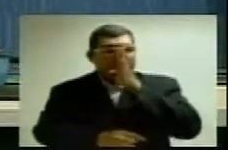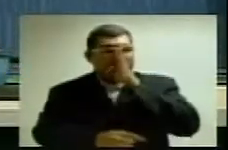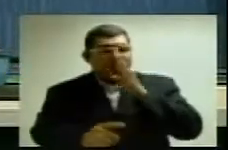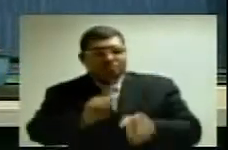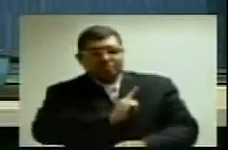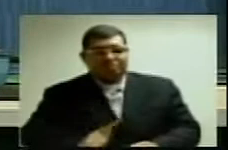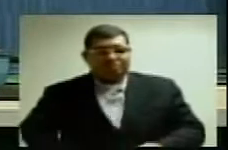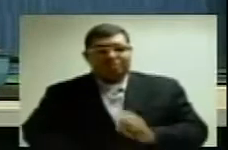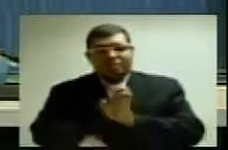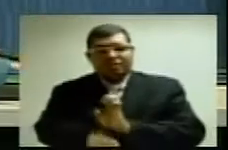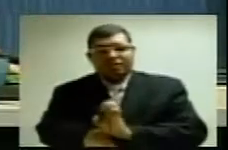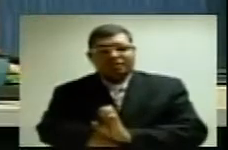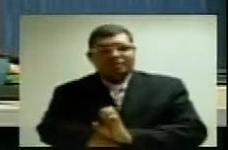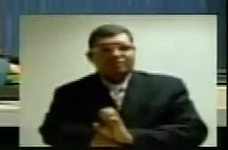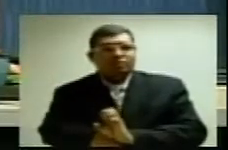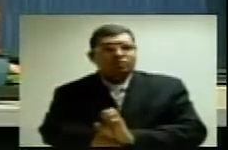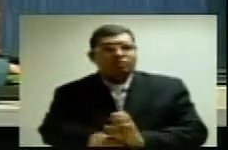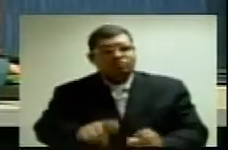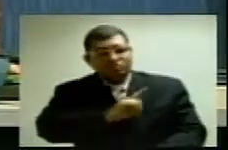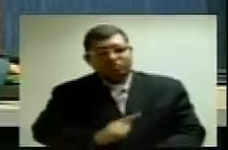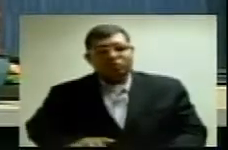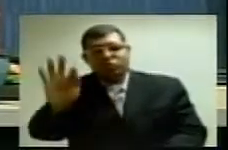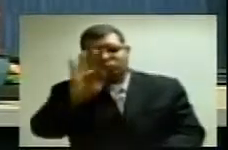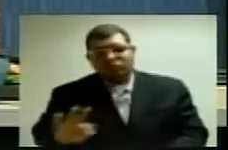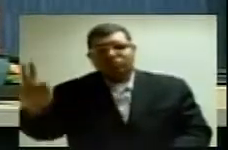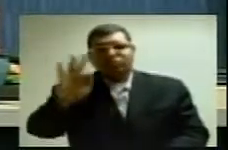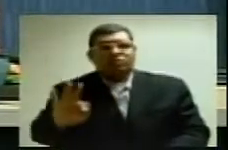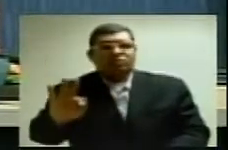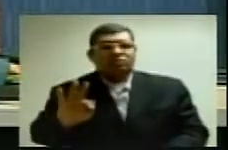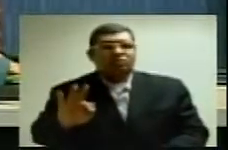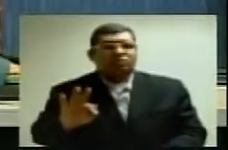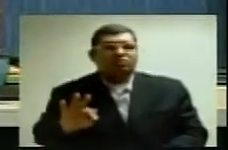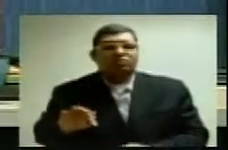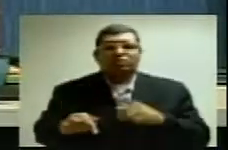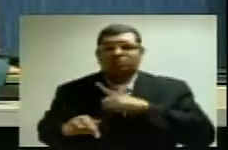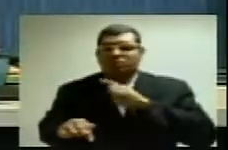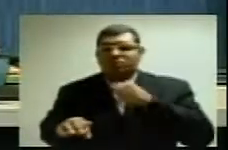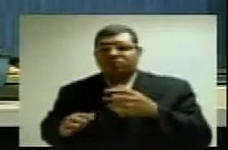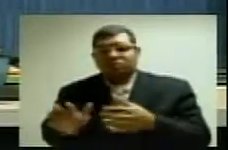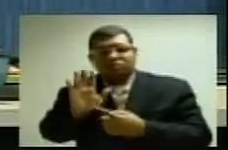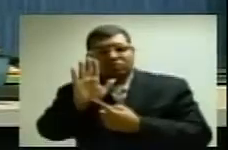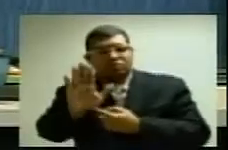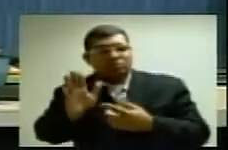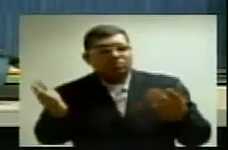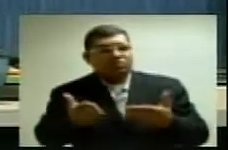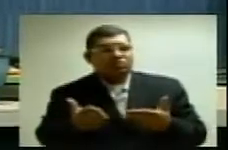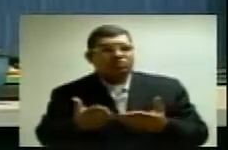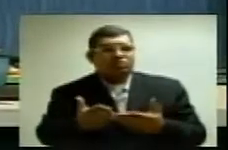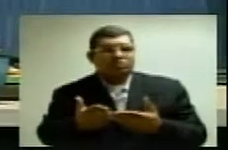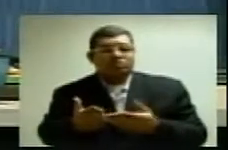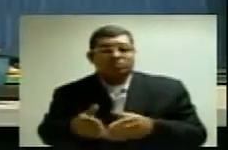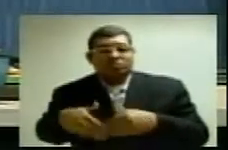do governo do estado e a omissão do governo federal é agravada